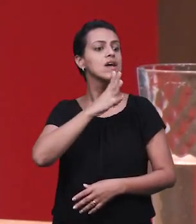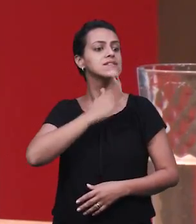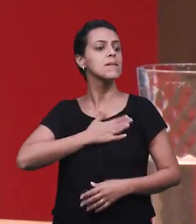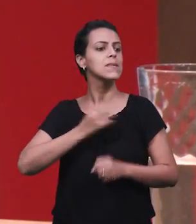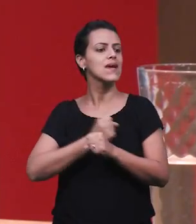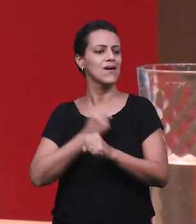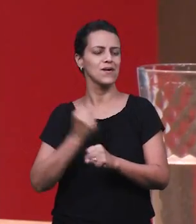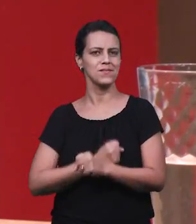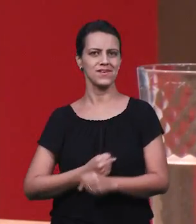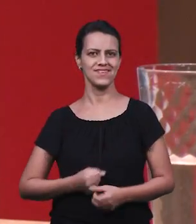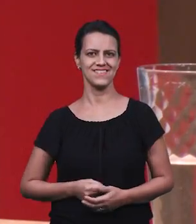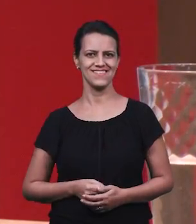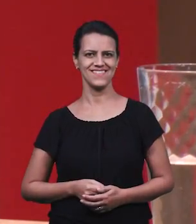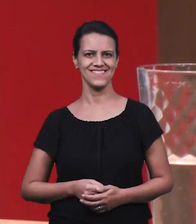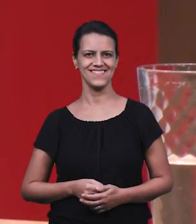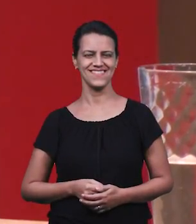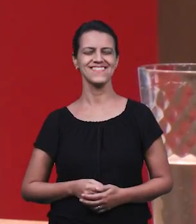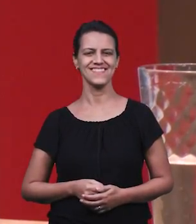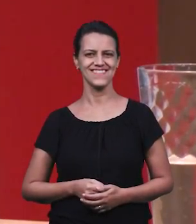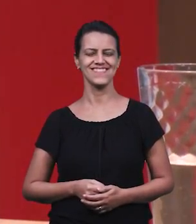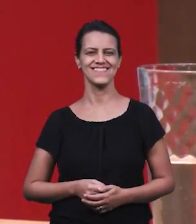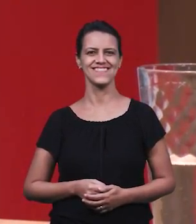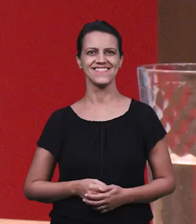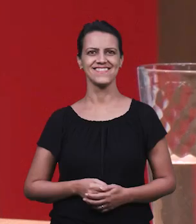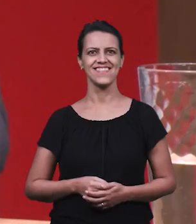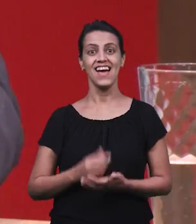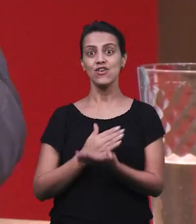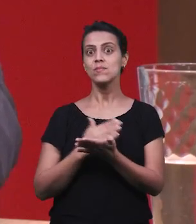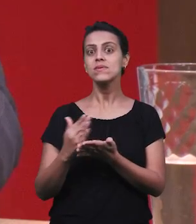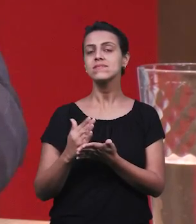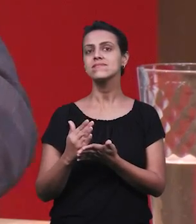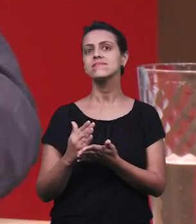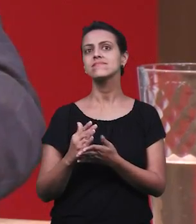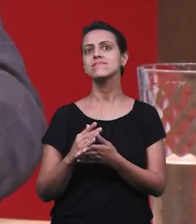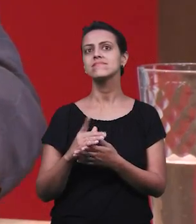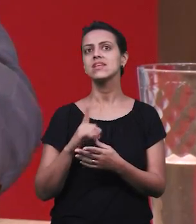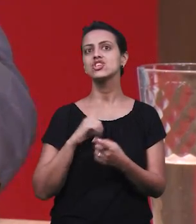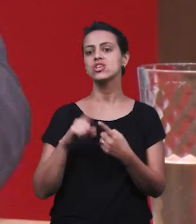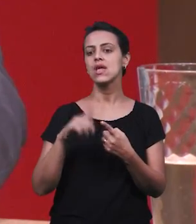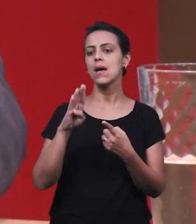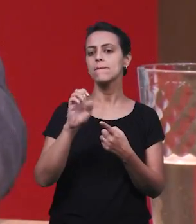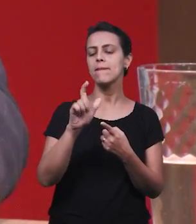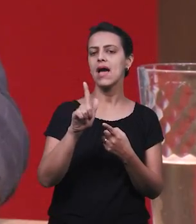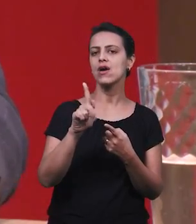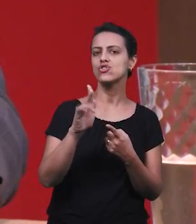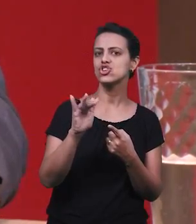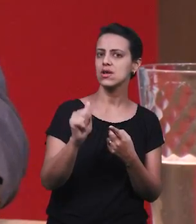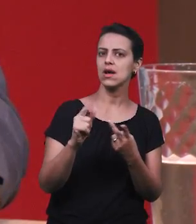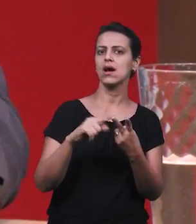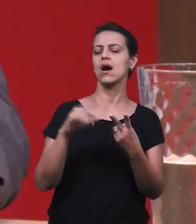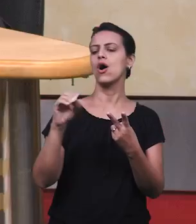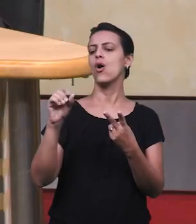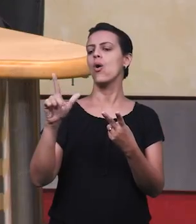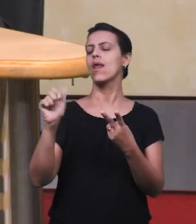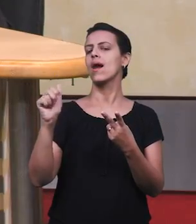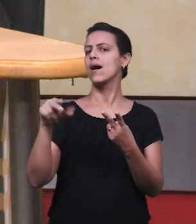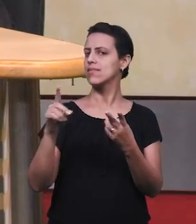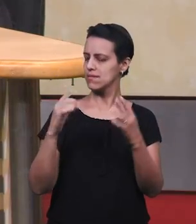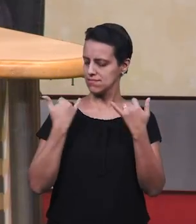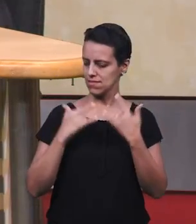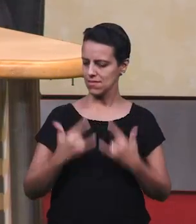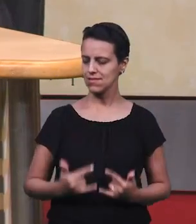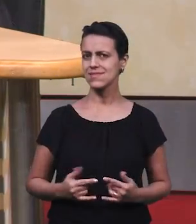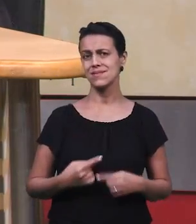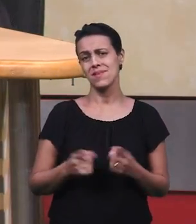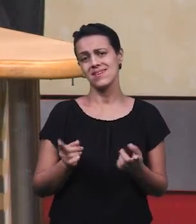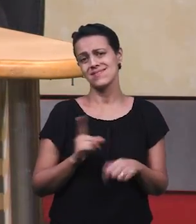obra. Glória a Deus. Glória a Deus. Aí nós começamos, aí nós já tínhamos Bélgica e Holanda, entendeu? Mas